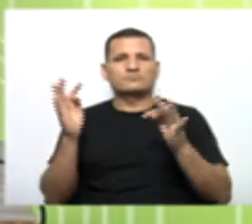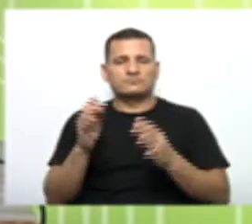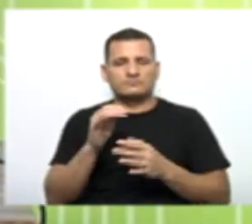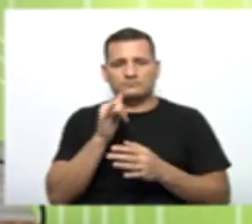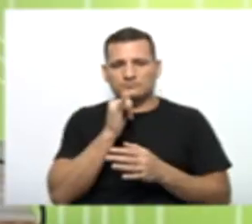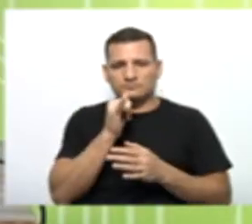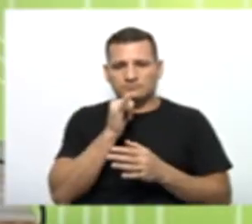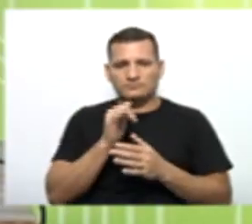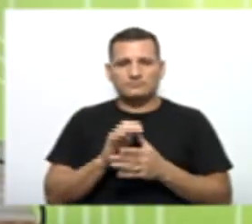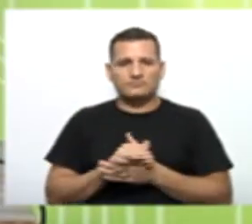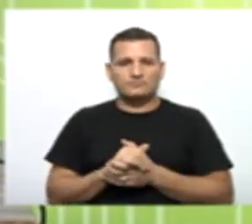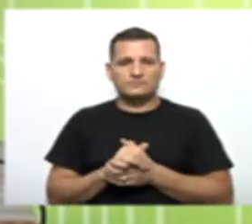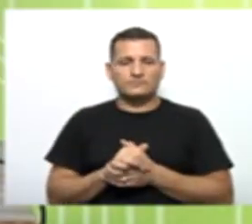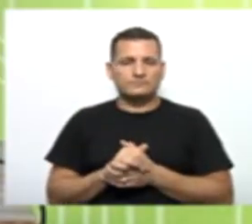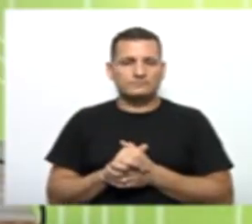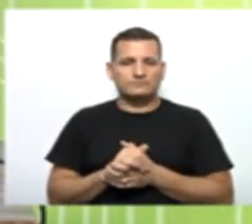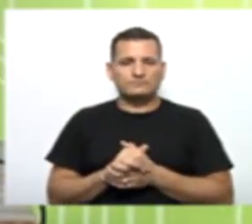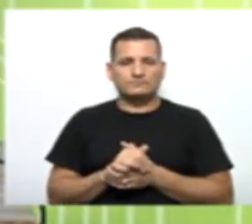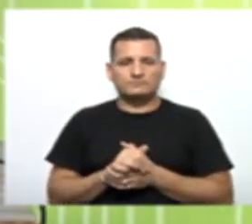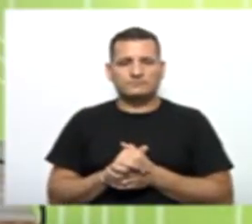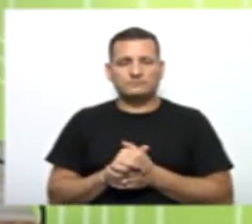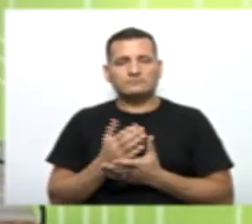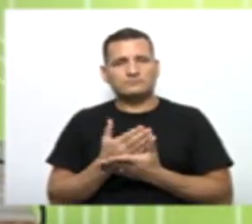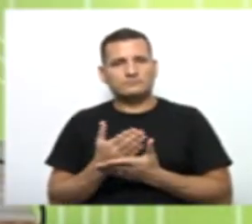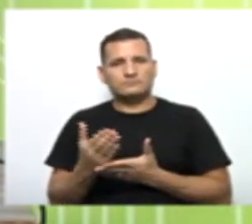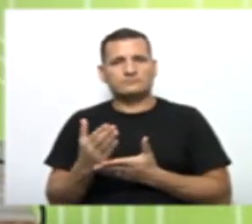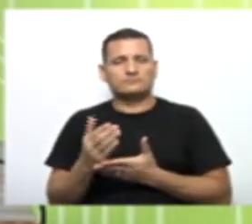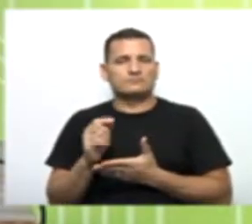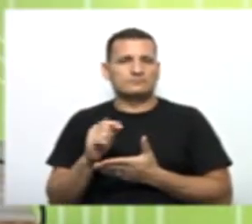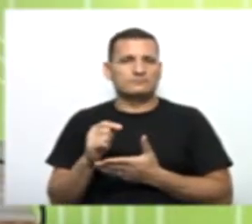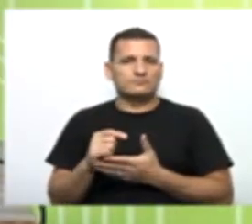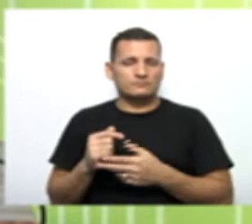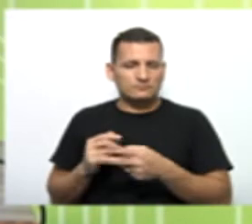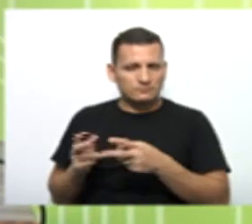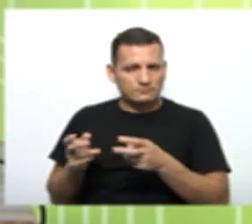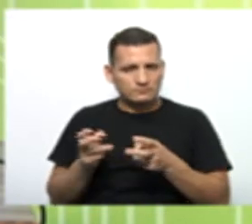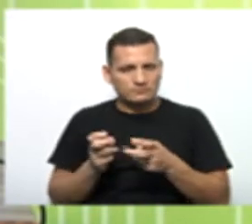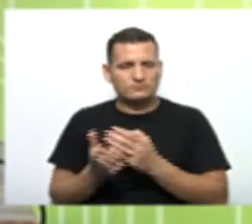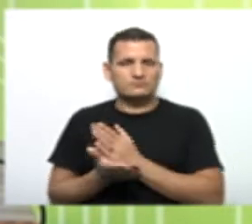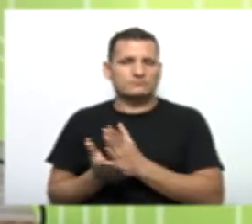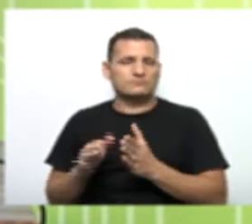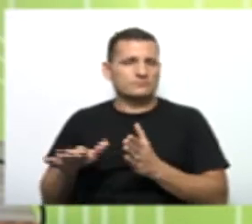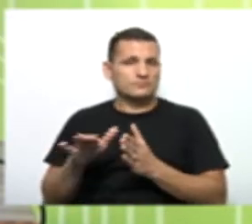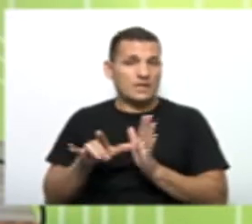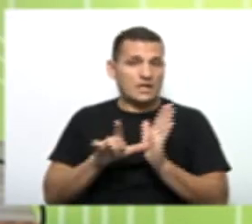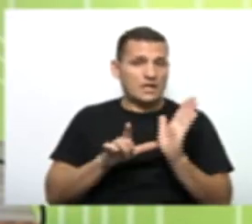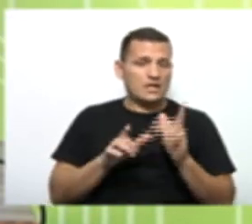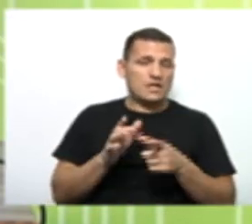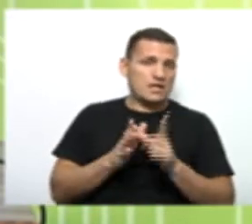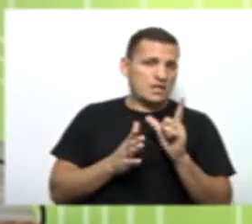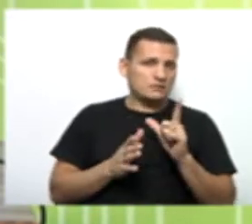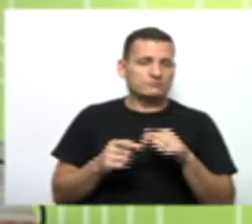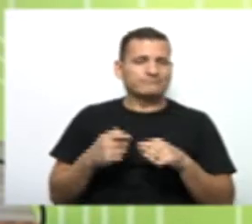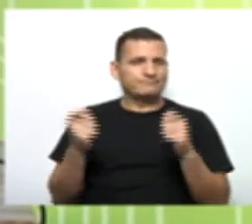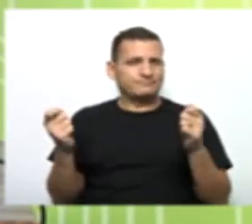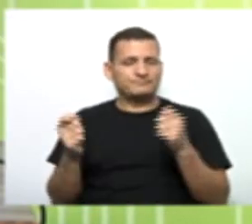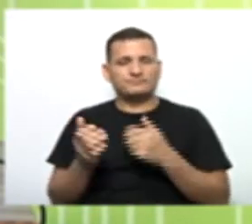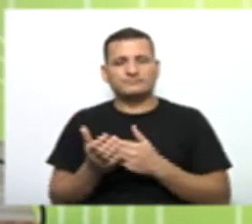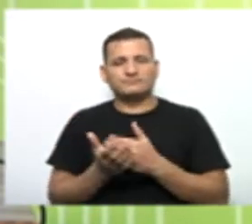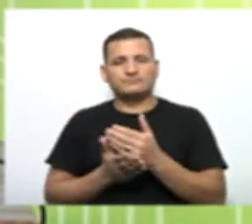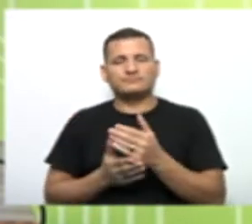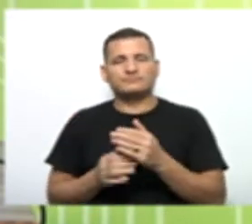exemplo, ele começou a explorar algumas áreas que antes eram impossíveis de explorar, começou a